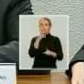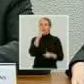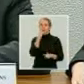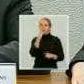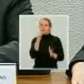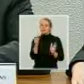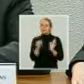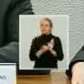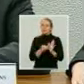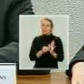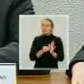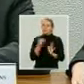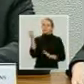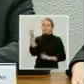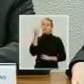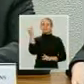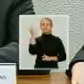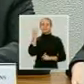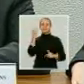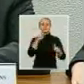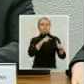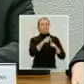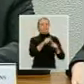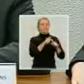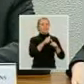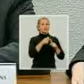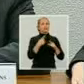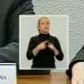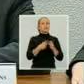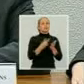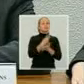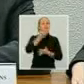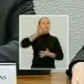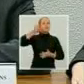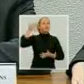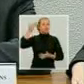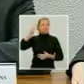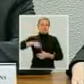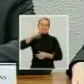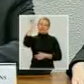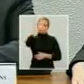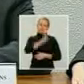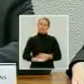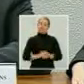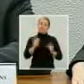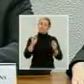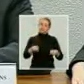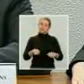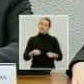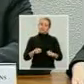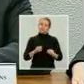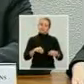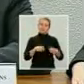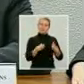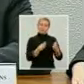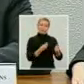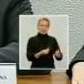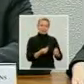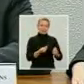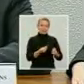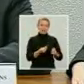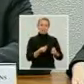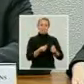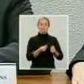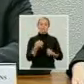desvalorizando iniciativas tradicionalmente instaladas no Brasil que poderiam dar, assim, todo o